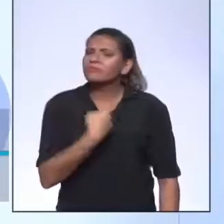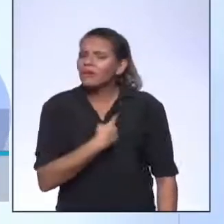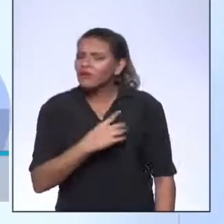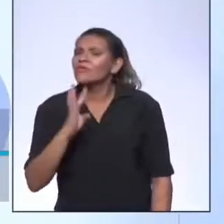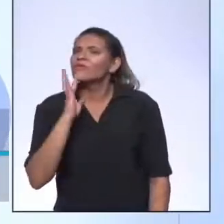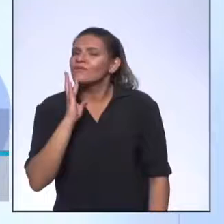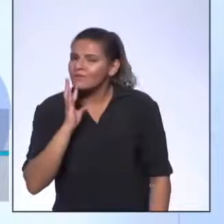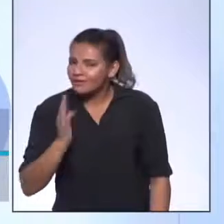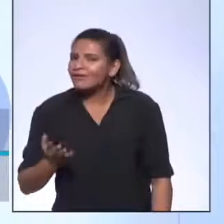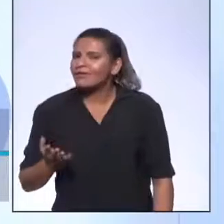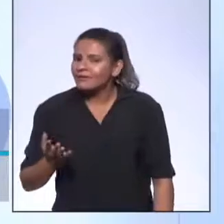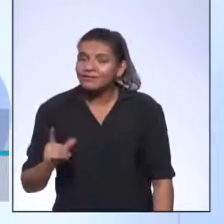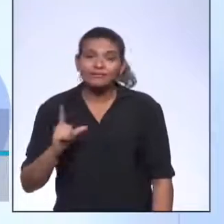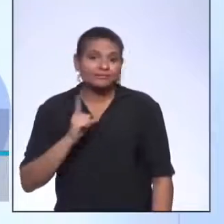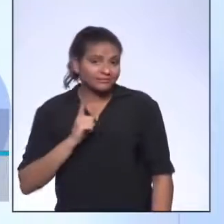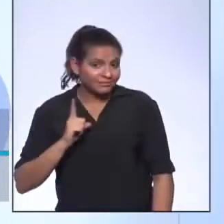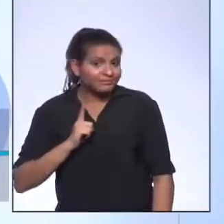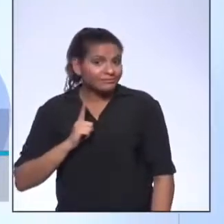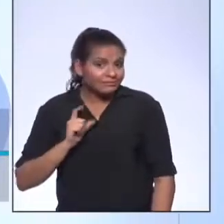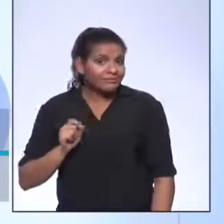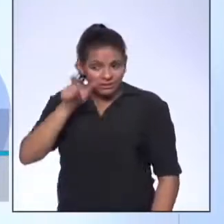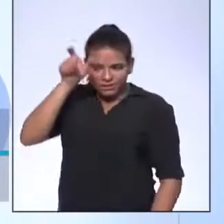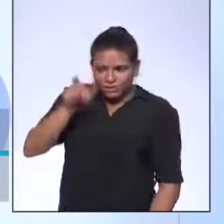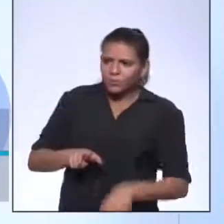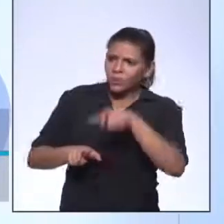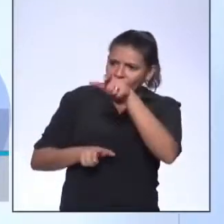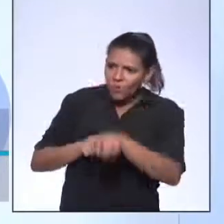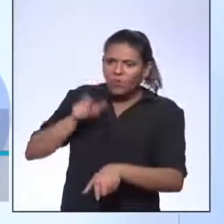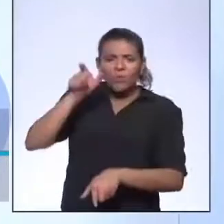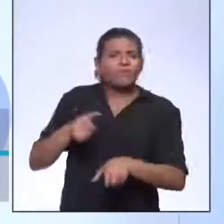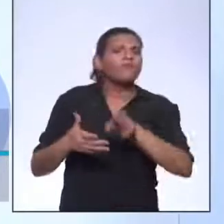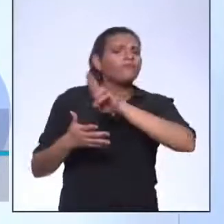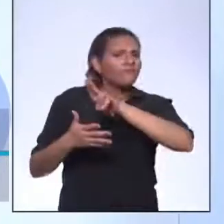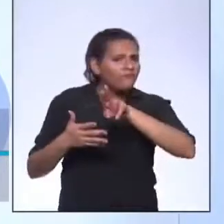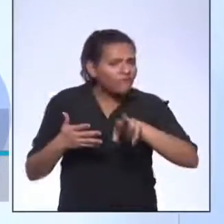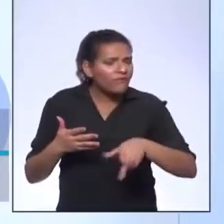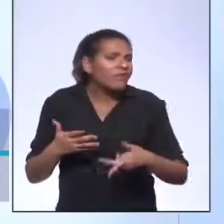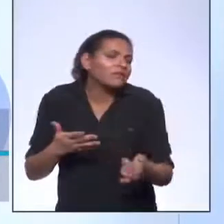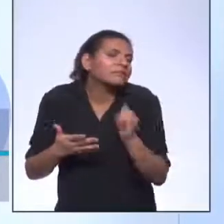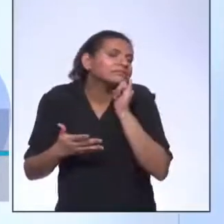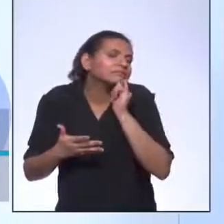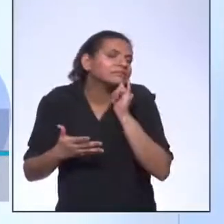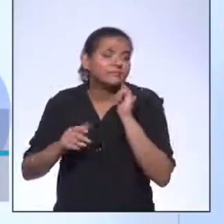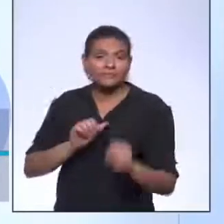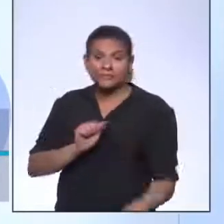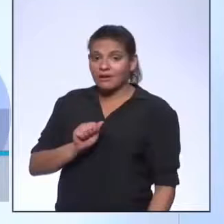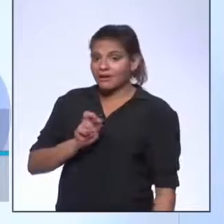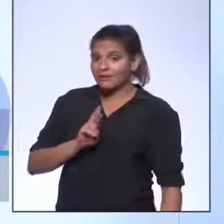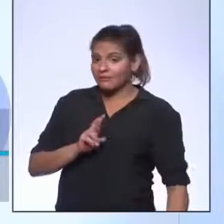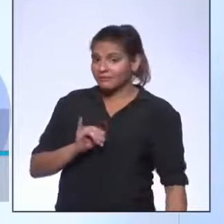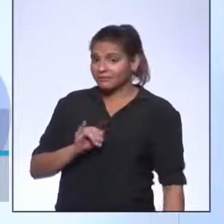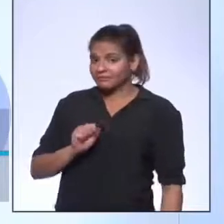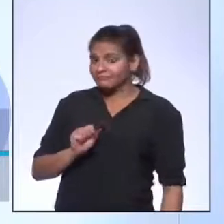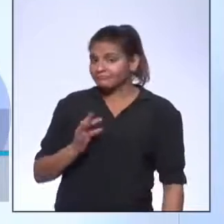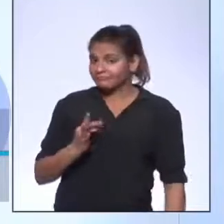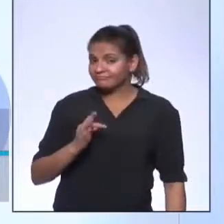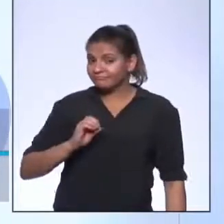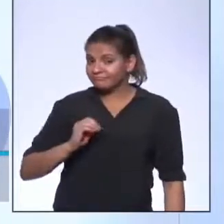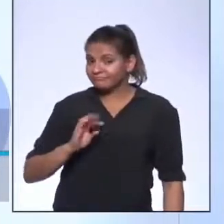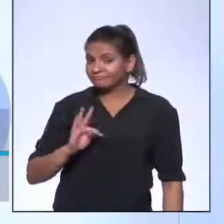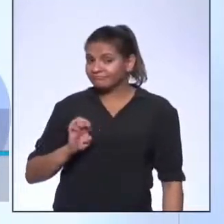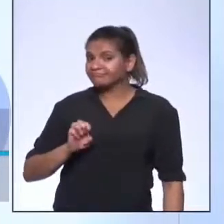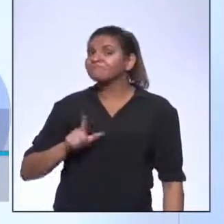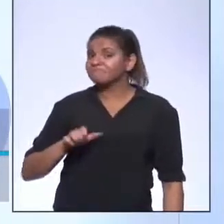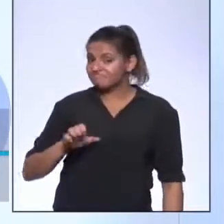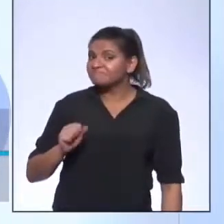Aristóteles. Em Atenas, nós temos aí outro tipo de organização social, né? E é em Atenas que nasce o